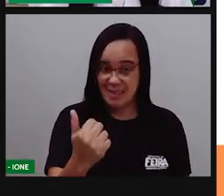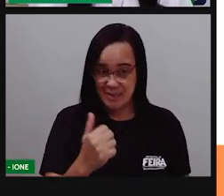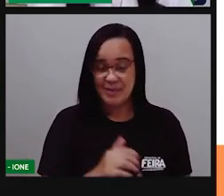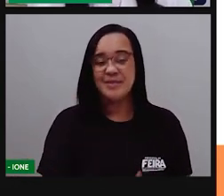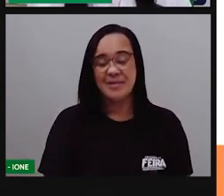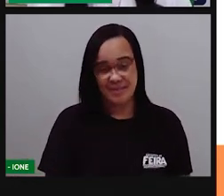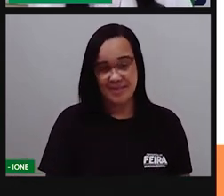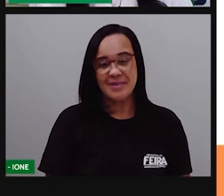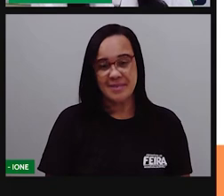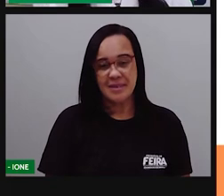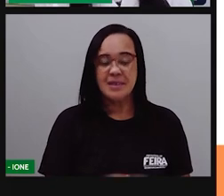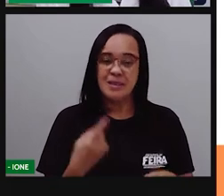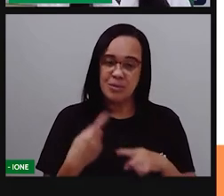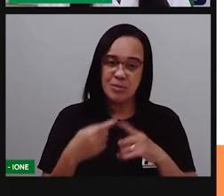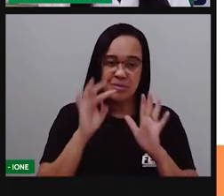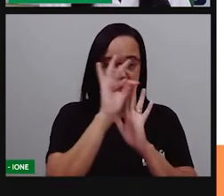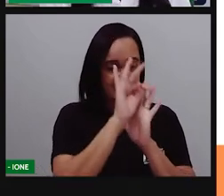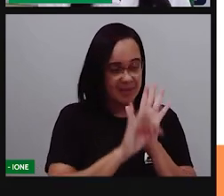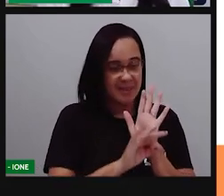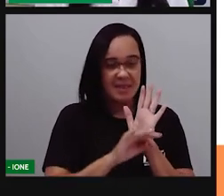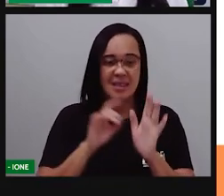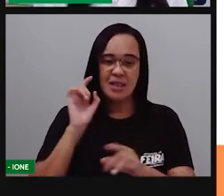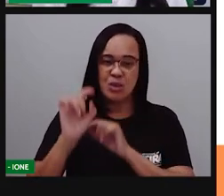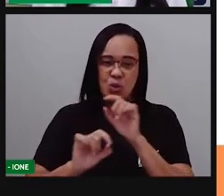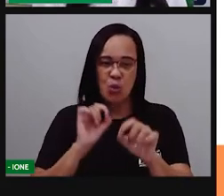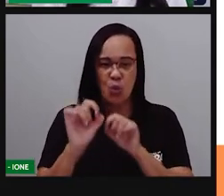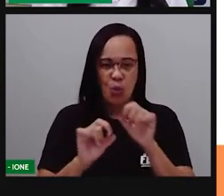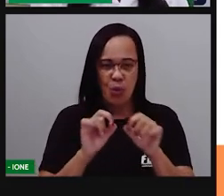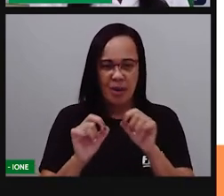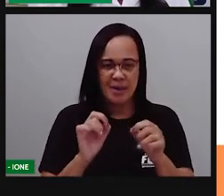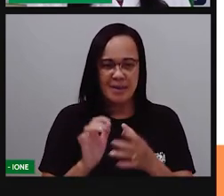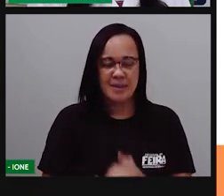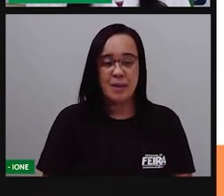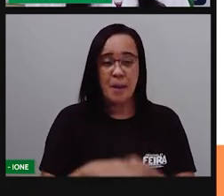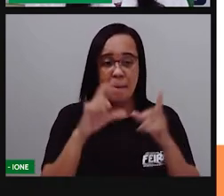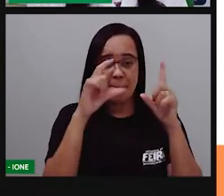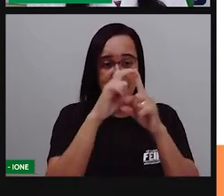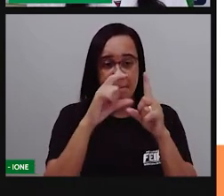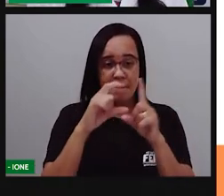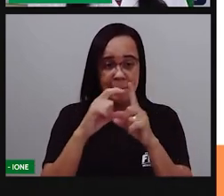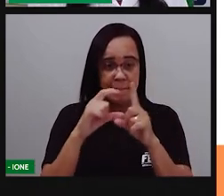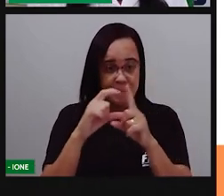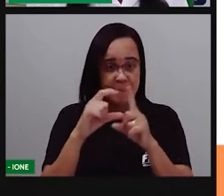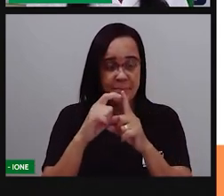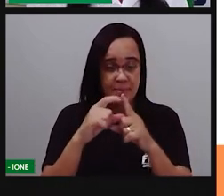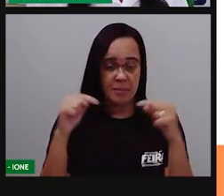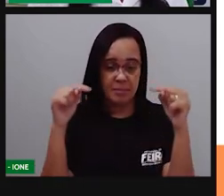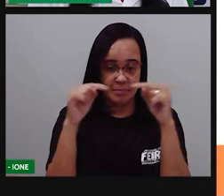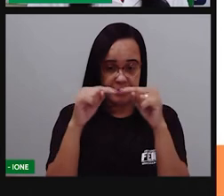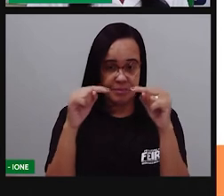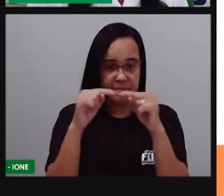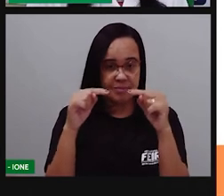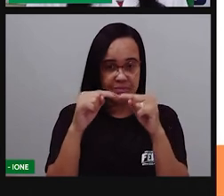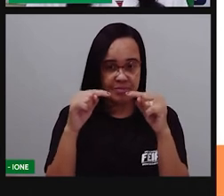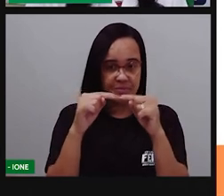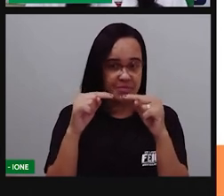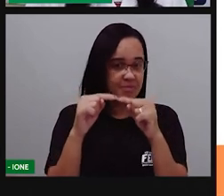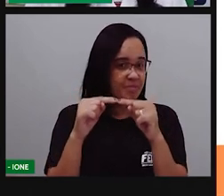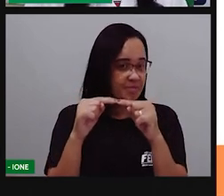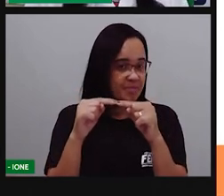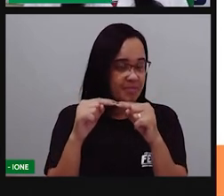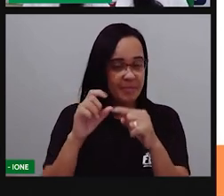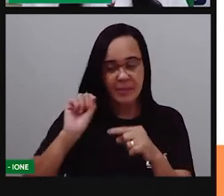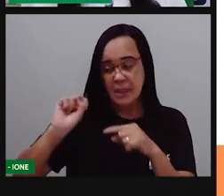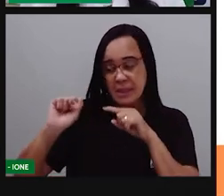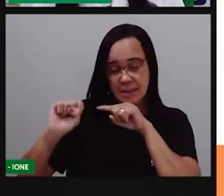um trava-línguas texto e e também tem palavras iniciadas com a letra i